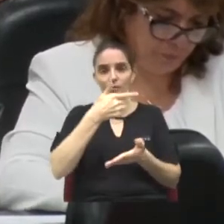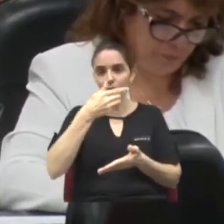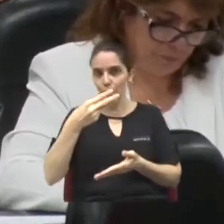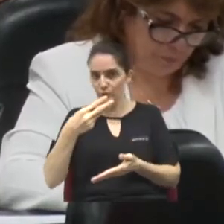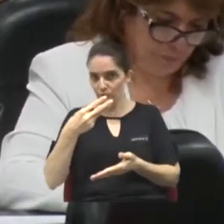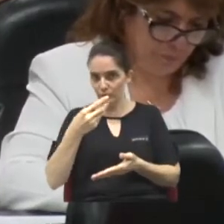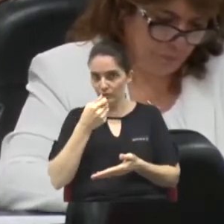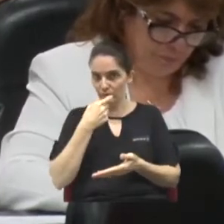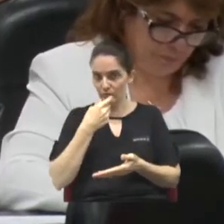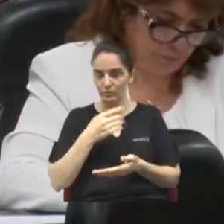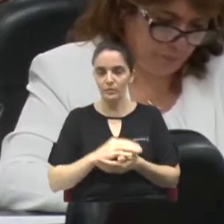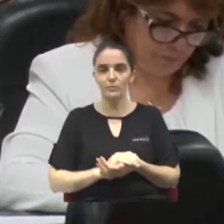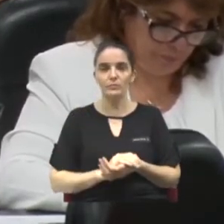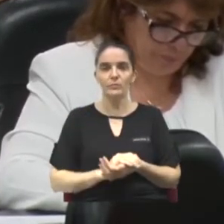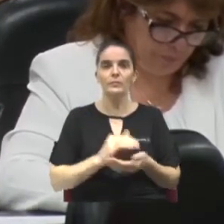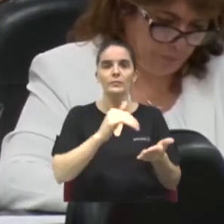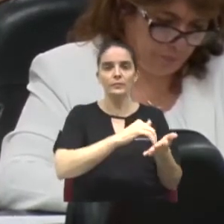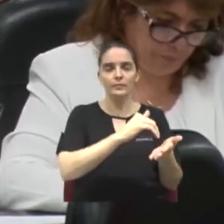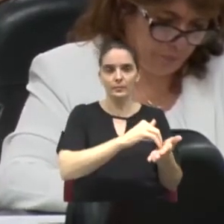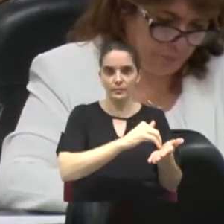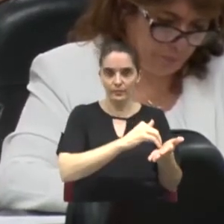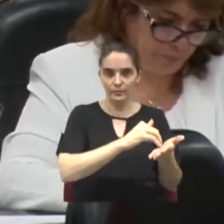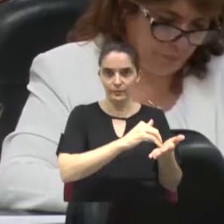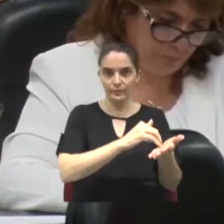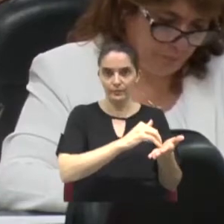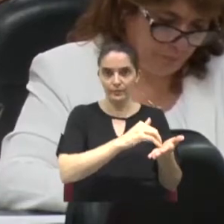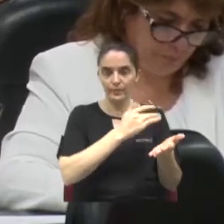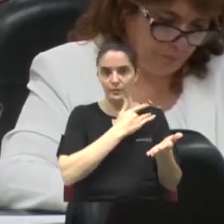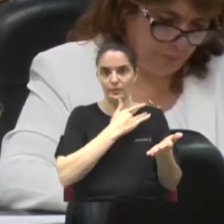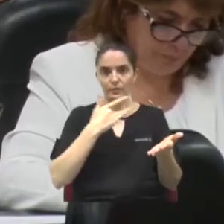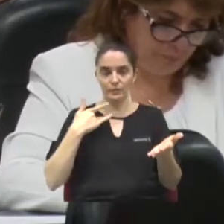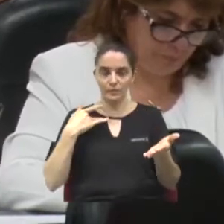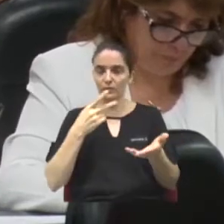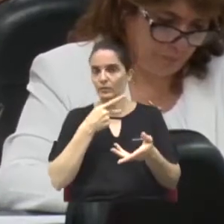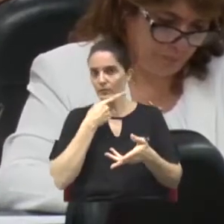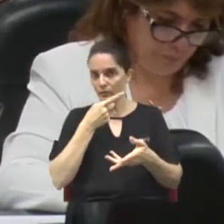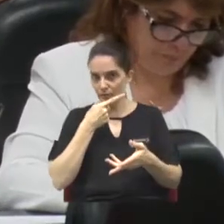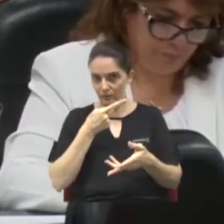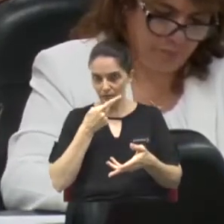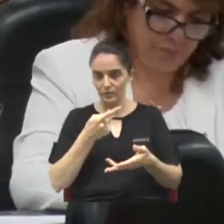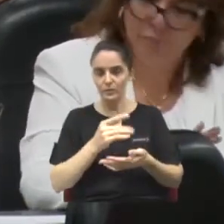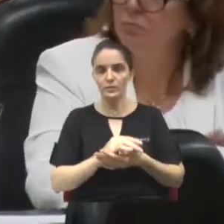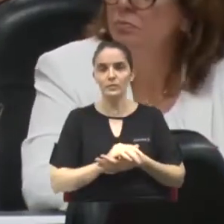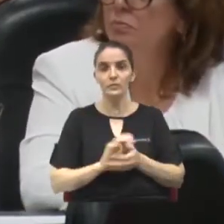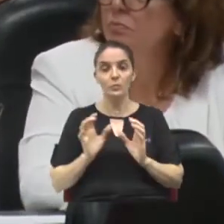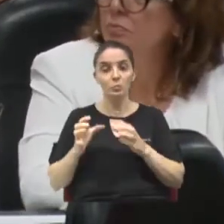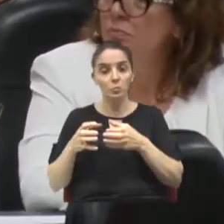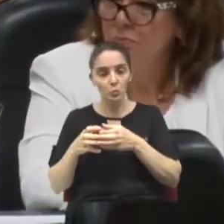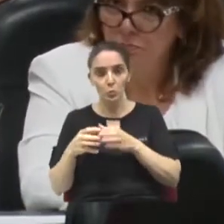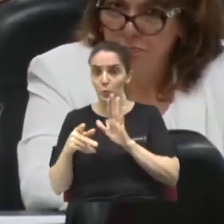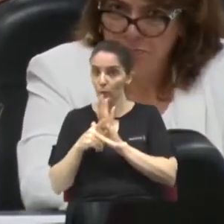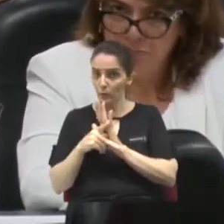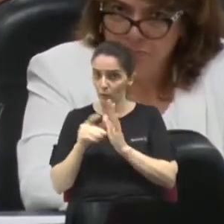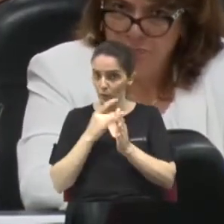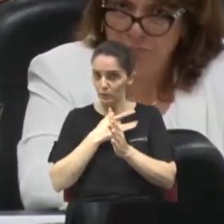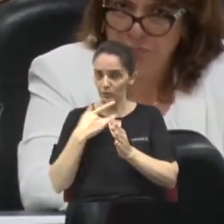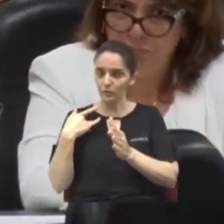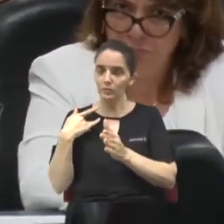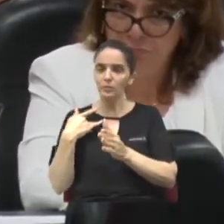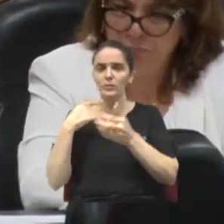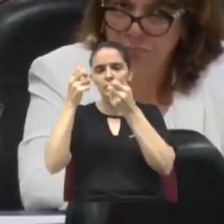nesta casa o secretário de Saúde falando com a Comissão de Saúde, relatando